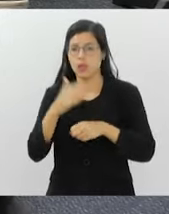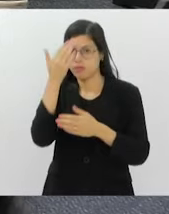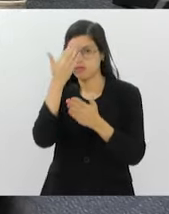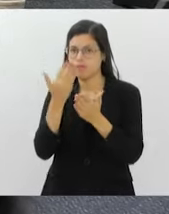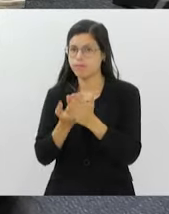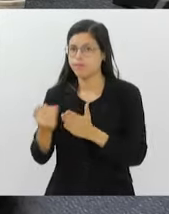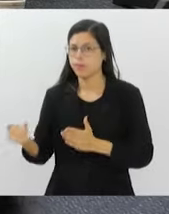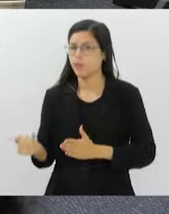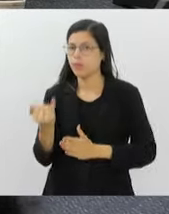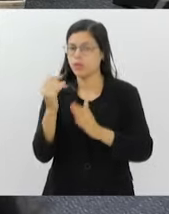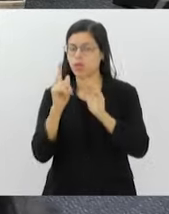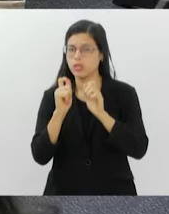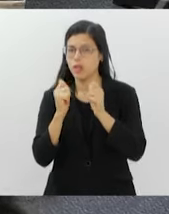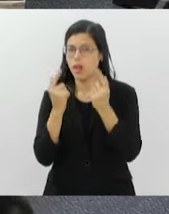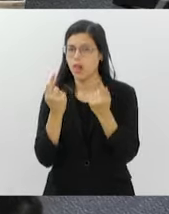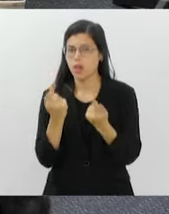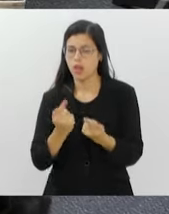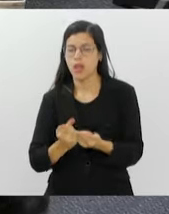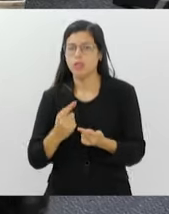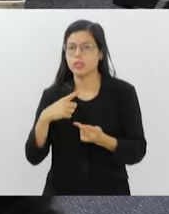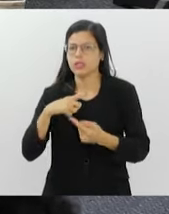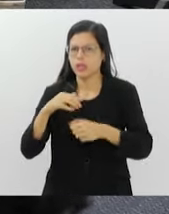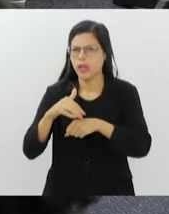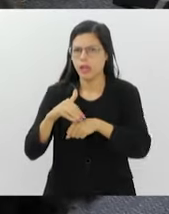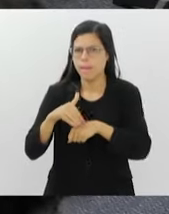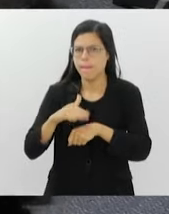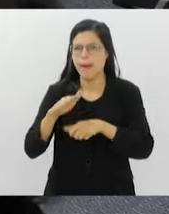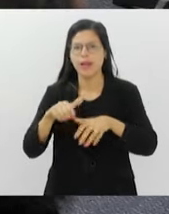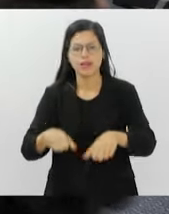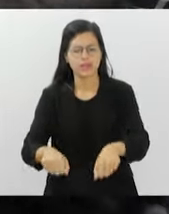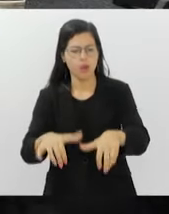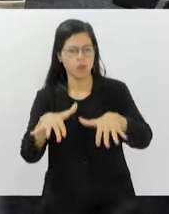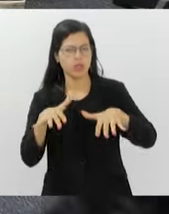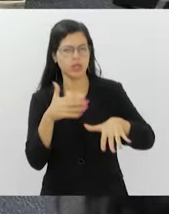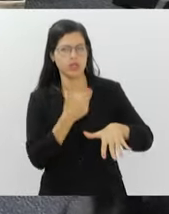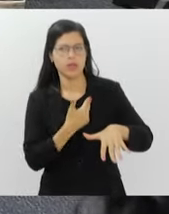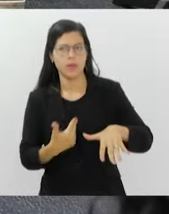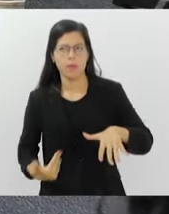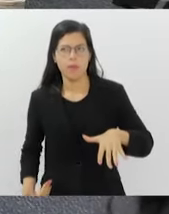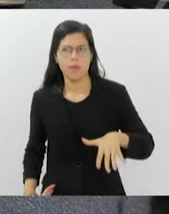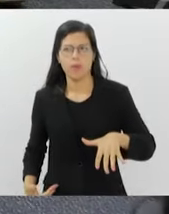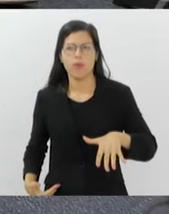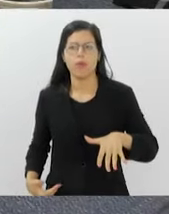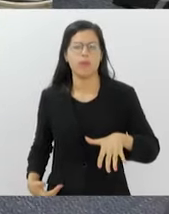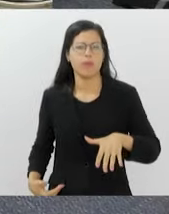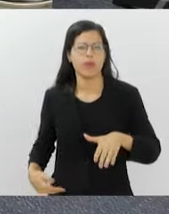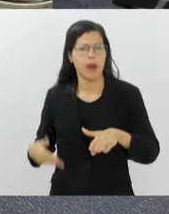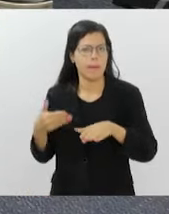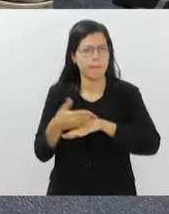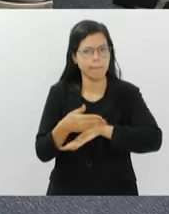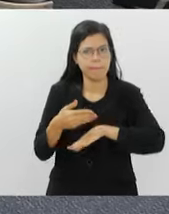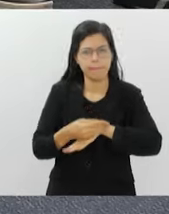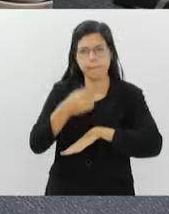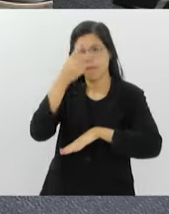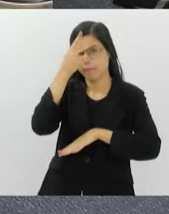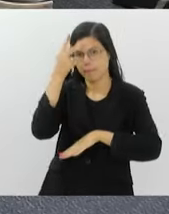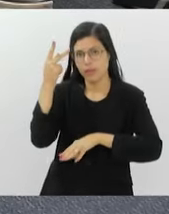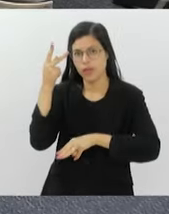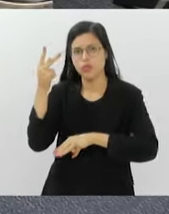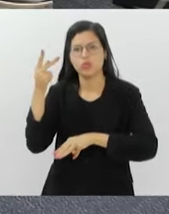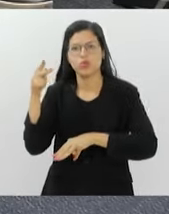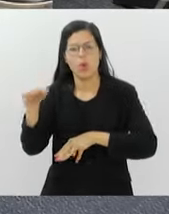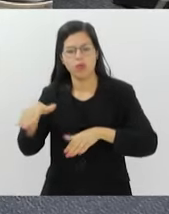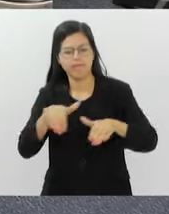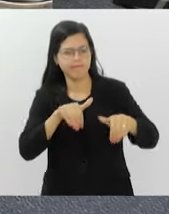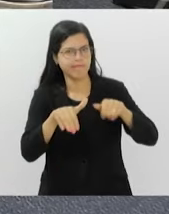Parlamento quanto mais audiência pública quanto mais presente a audiência pública quanto mais pessoas nós trouxermos